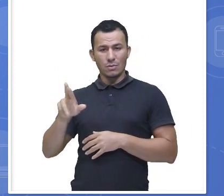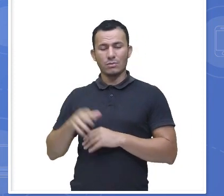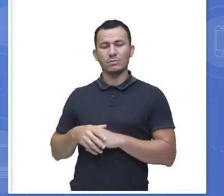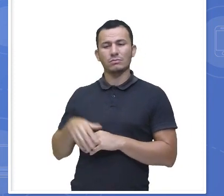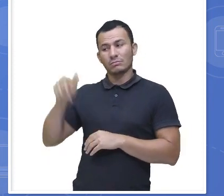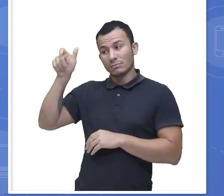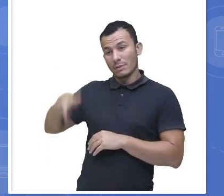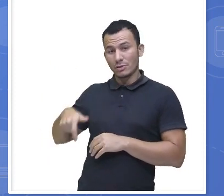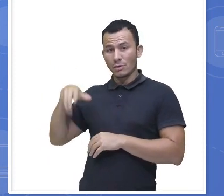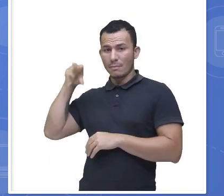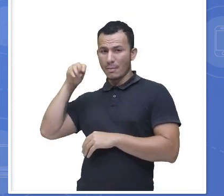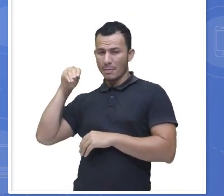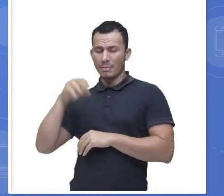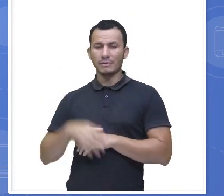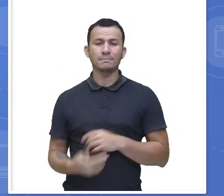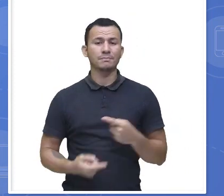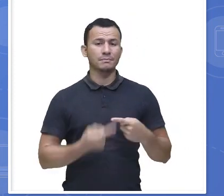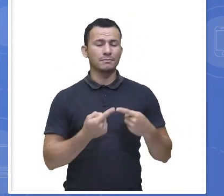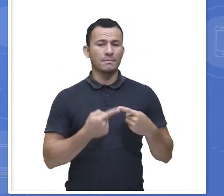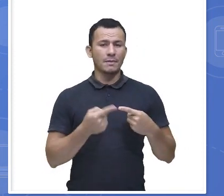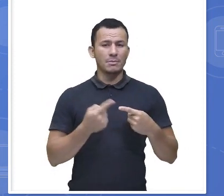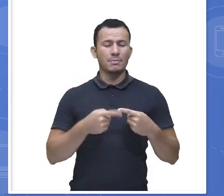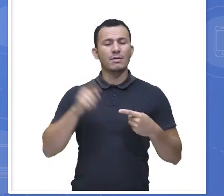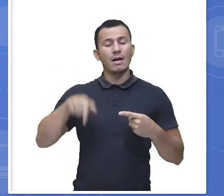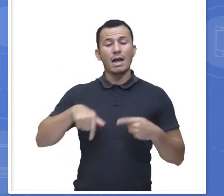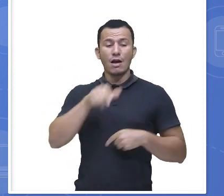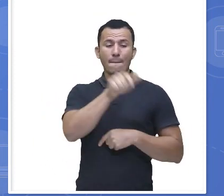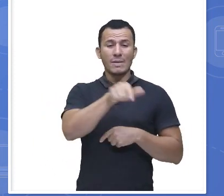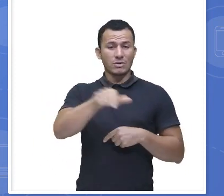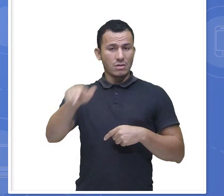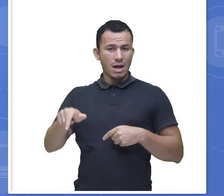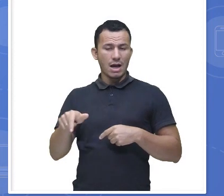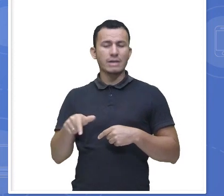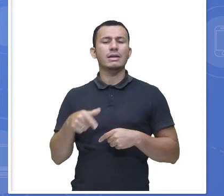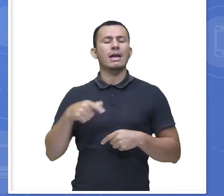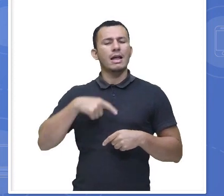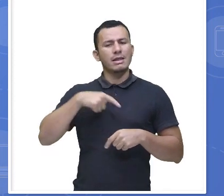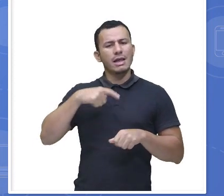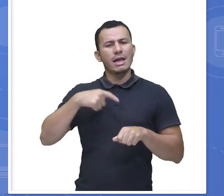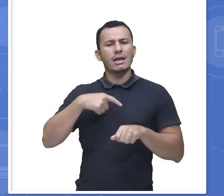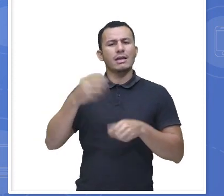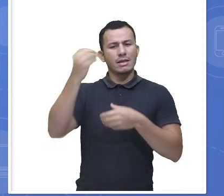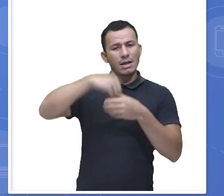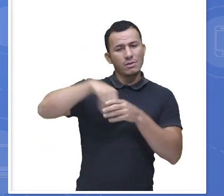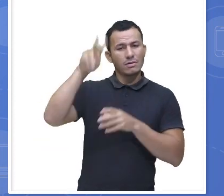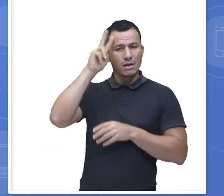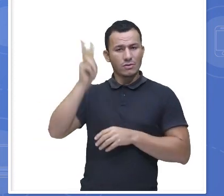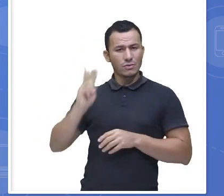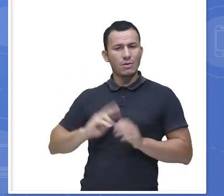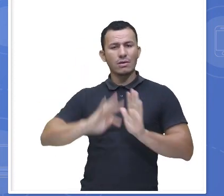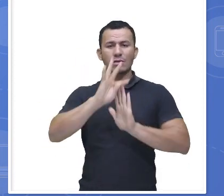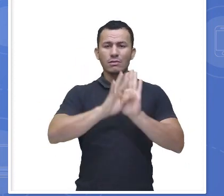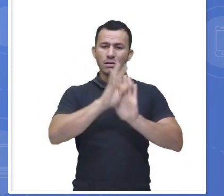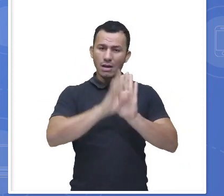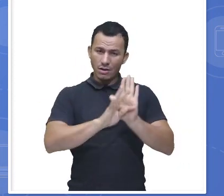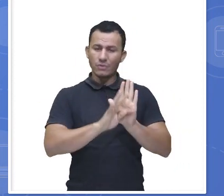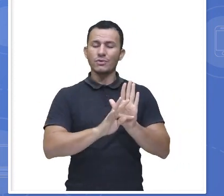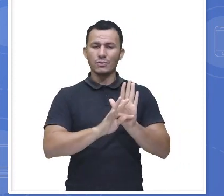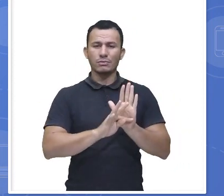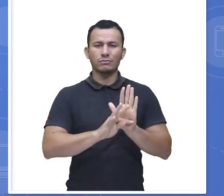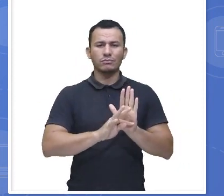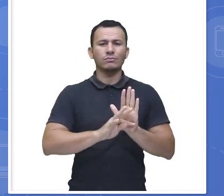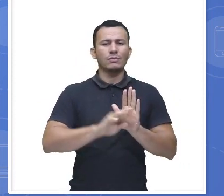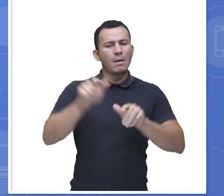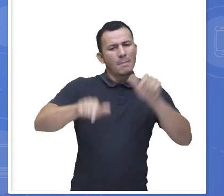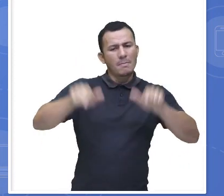O primeiro tipo é o narrador personagem, é aquele que participa da história, ele está dentro da